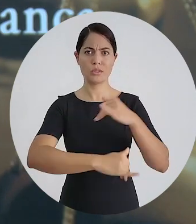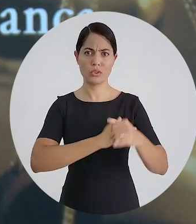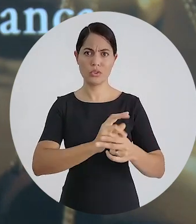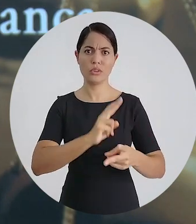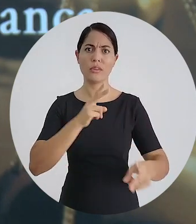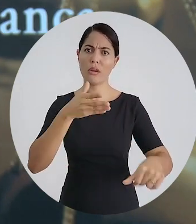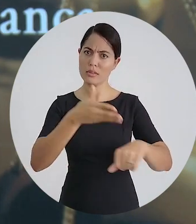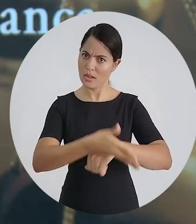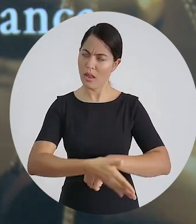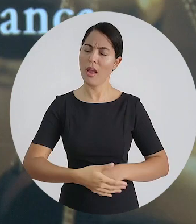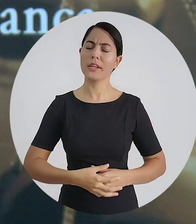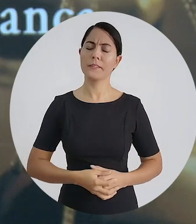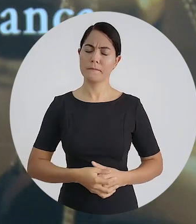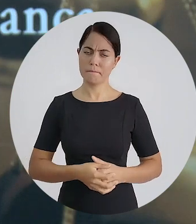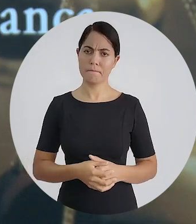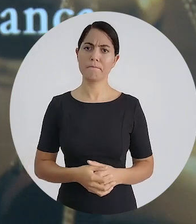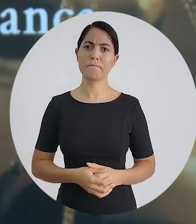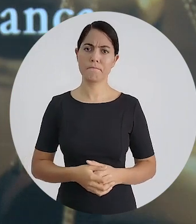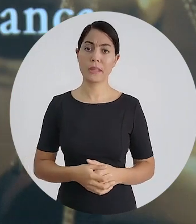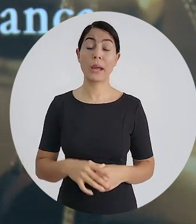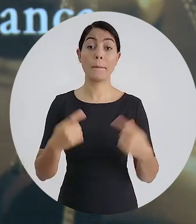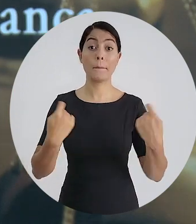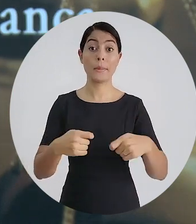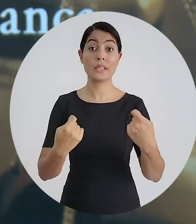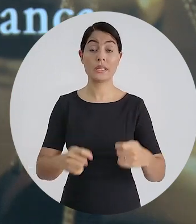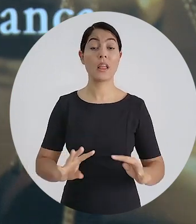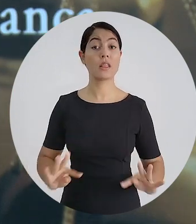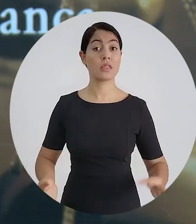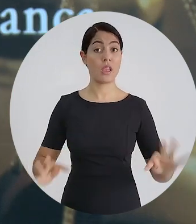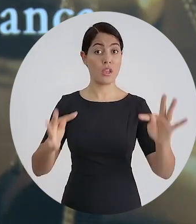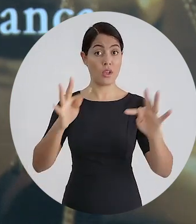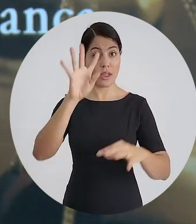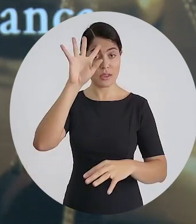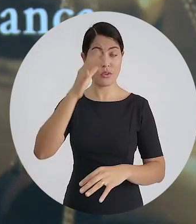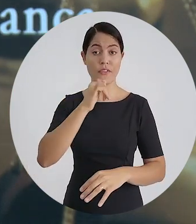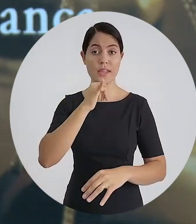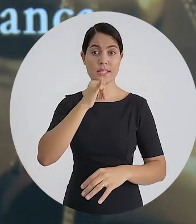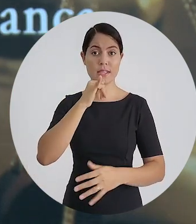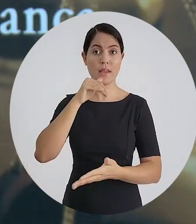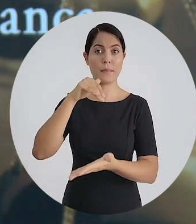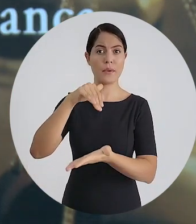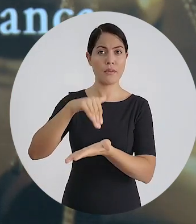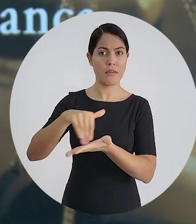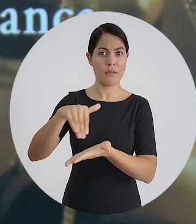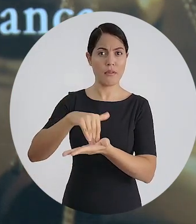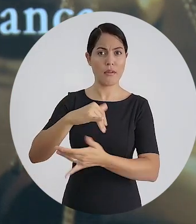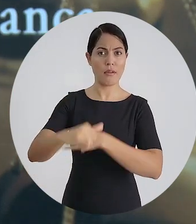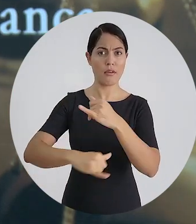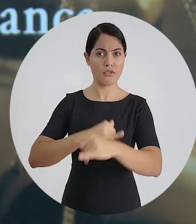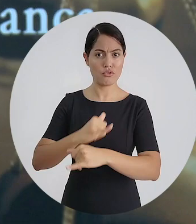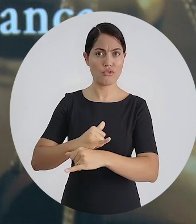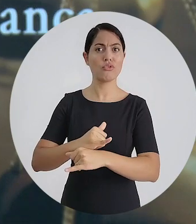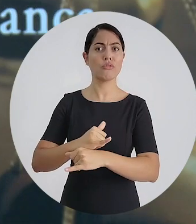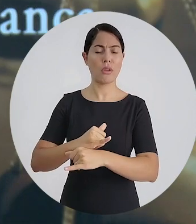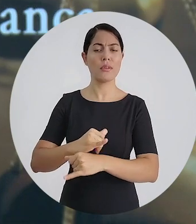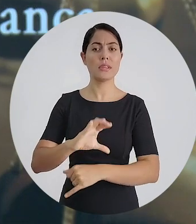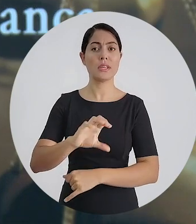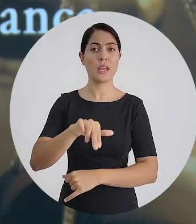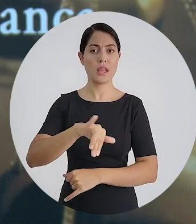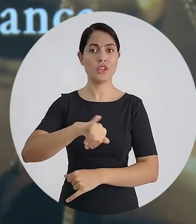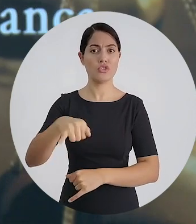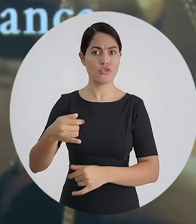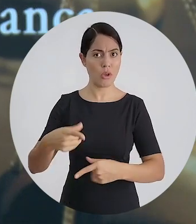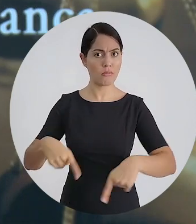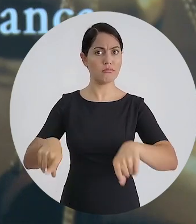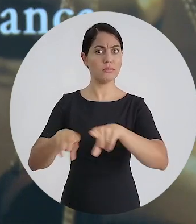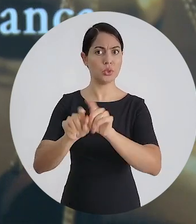acesso a esse mundo digital. Nós temos que investir em soluções tecnológicas como o escritório digital, que estamos construindo em